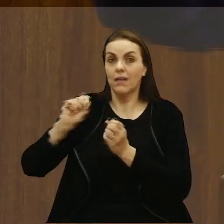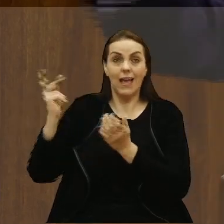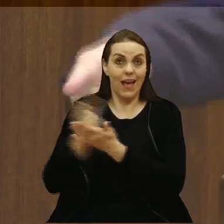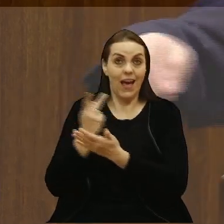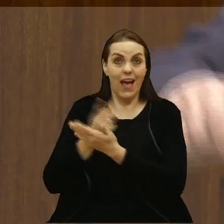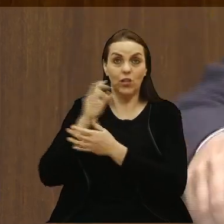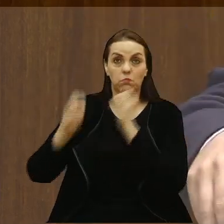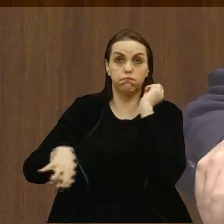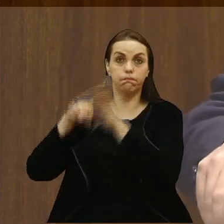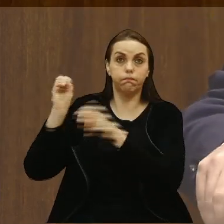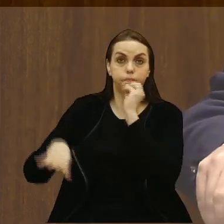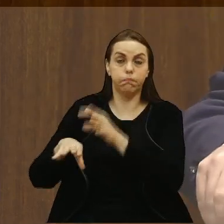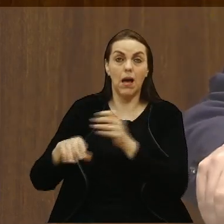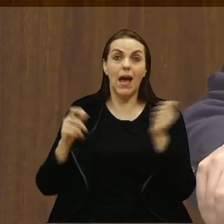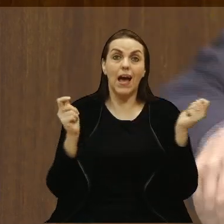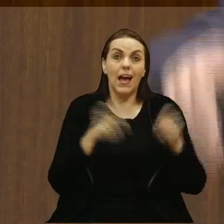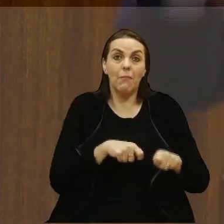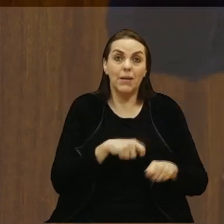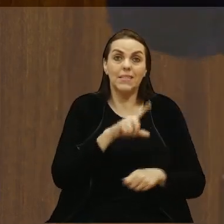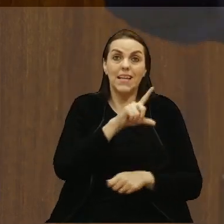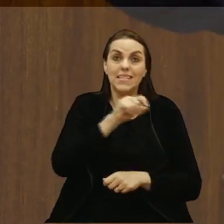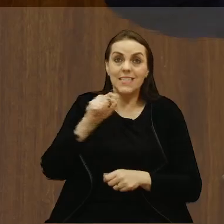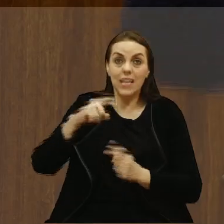uma capacidade de recolhimento de 100